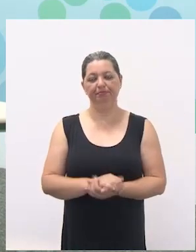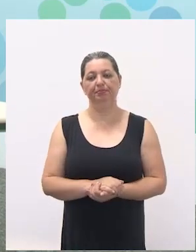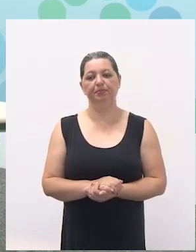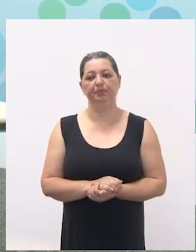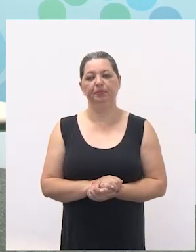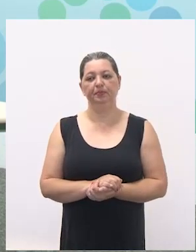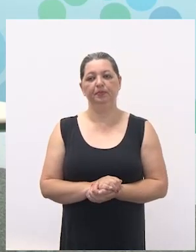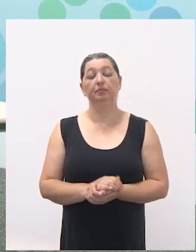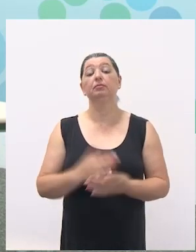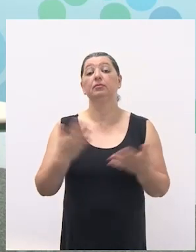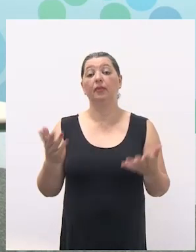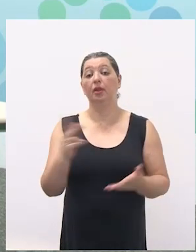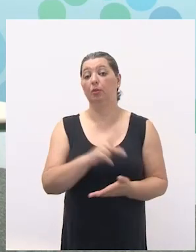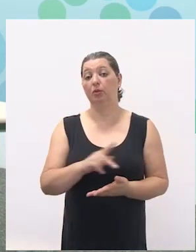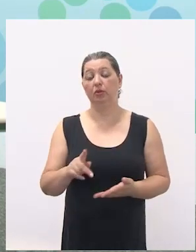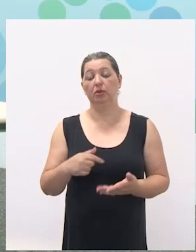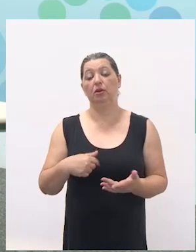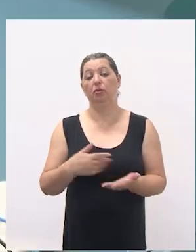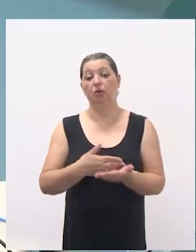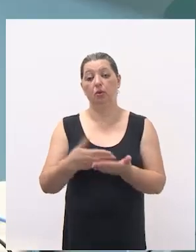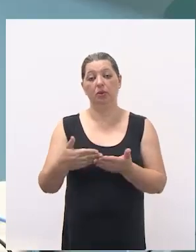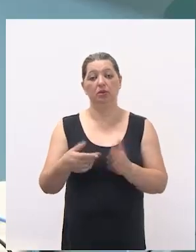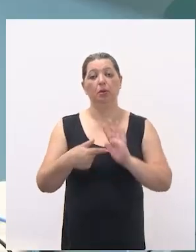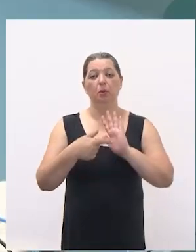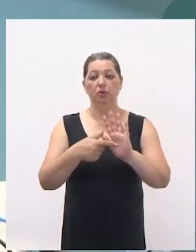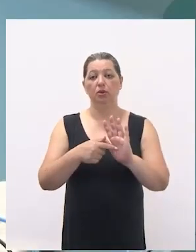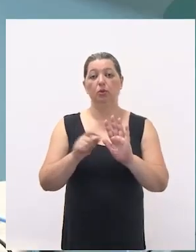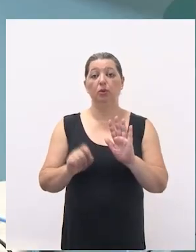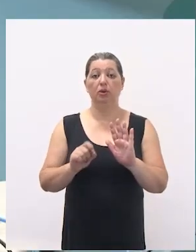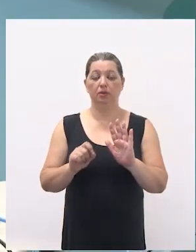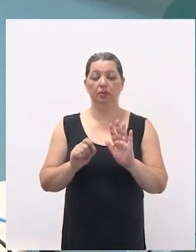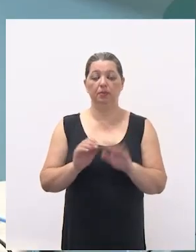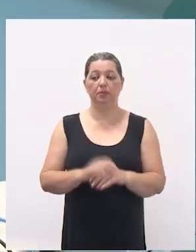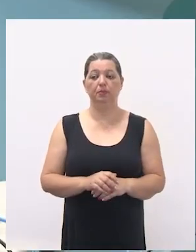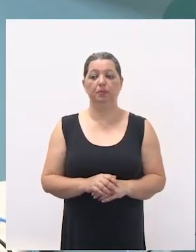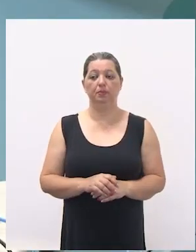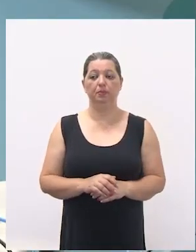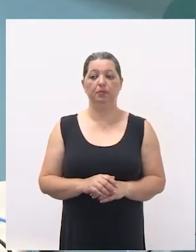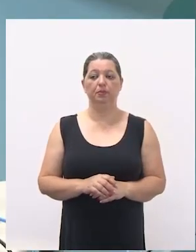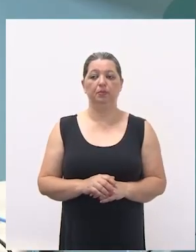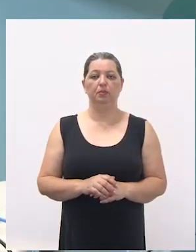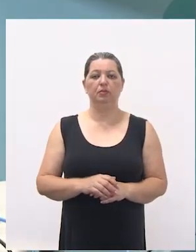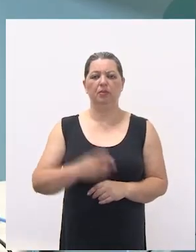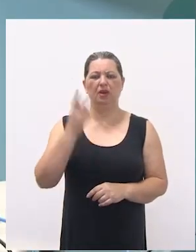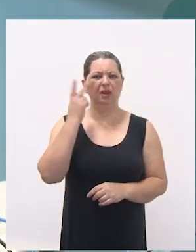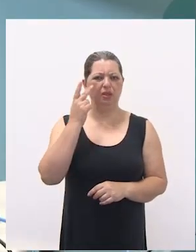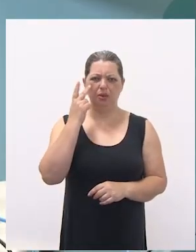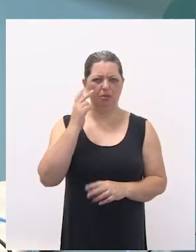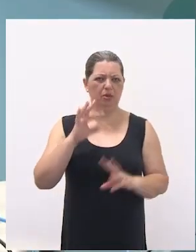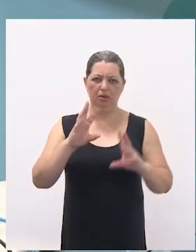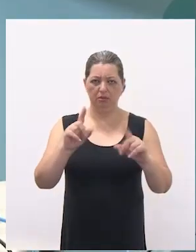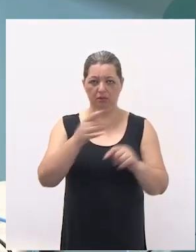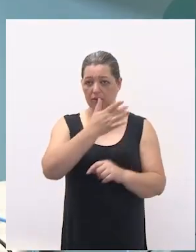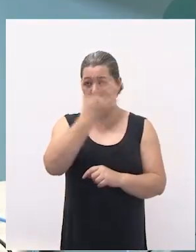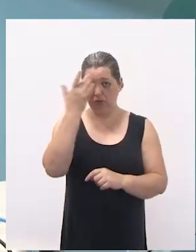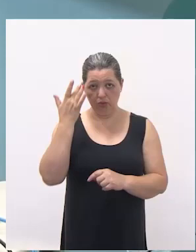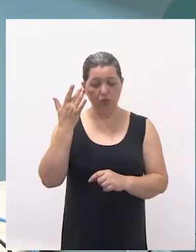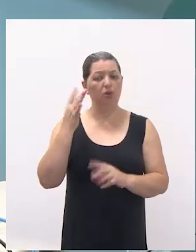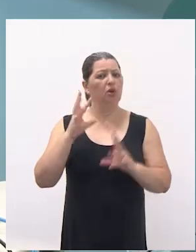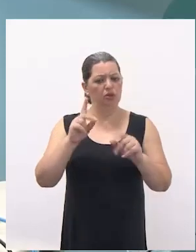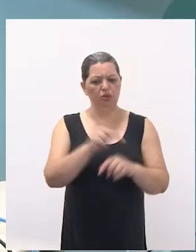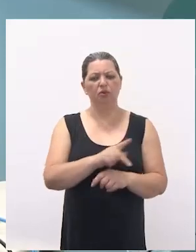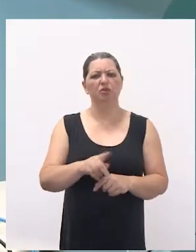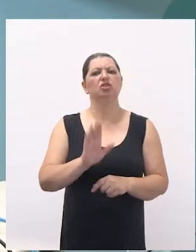professores. Eu vou começar mostrando para vocês aqui que é comum de todo mundo, né? Todos os professores já